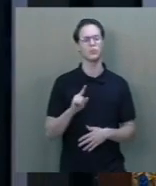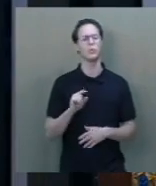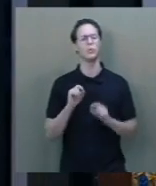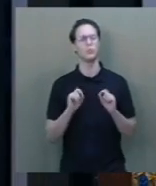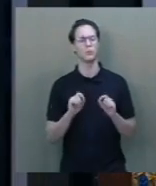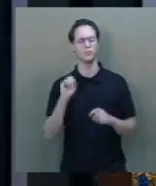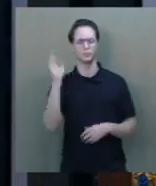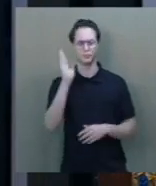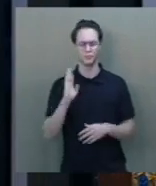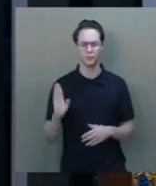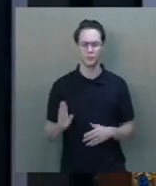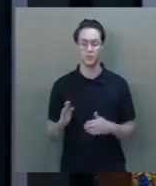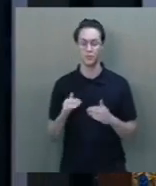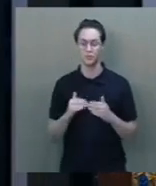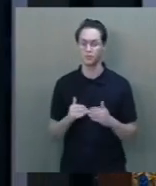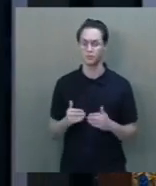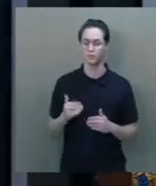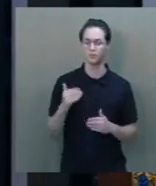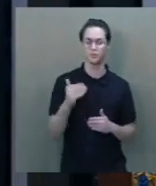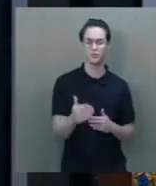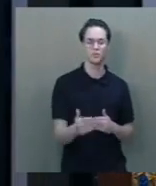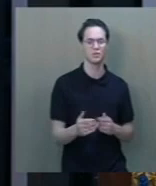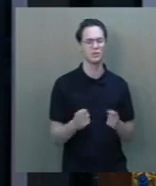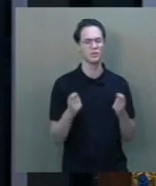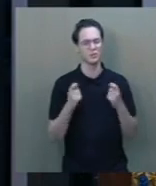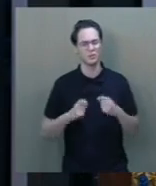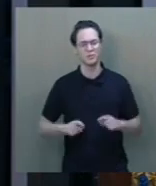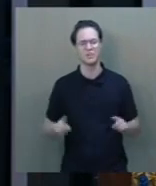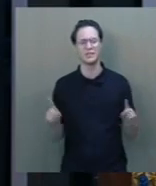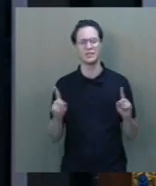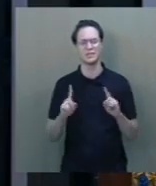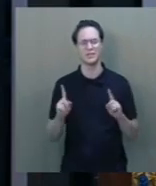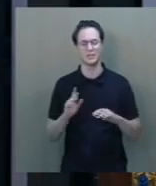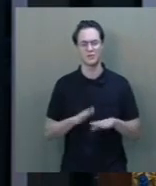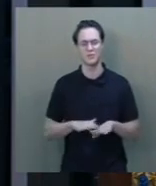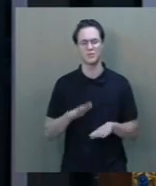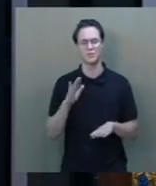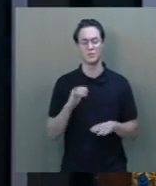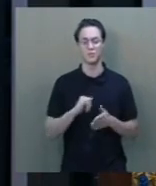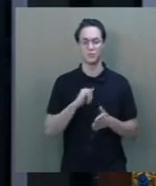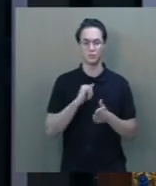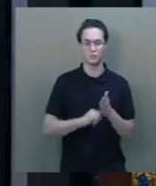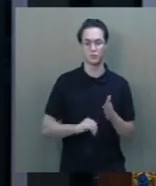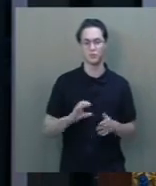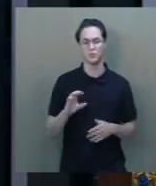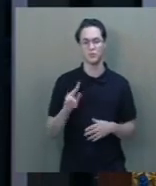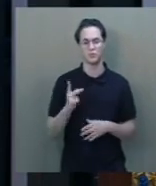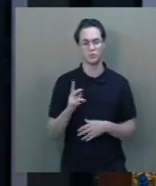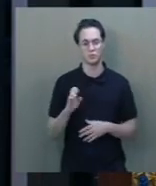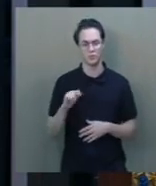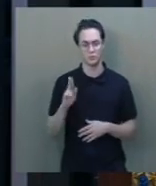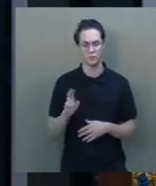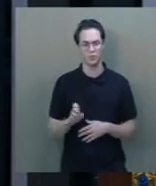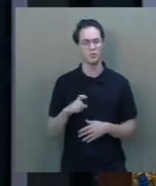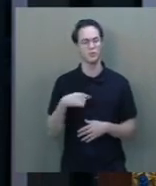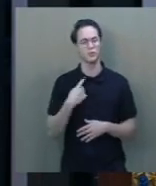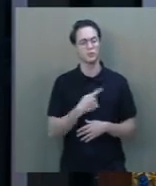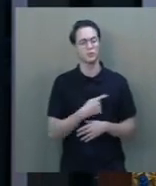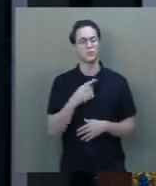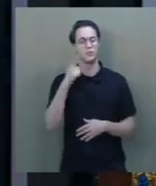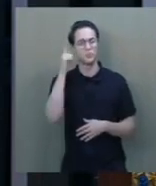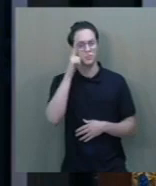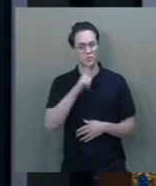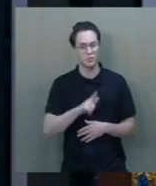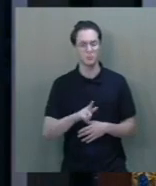Brasil avançava, onde não era mais necessário esse imposto do cheque, nós conseguimos derrubar aqui